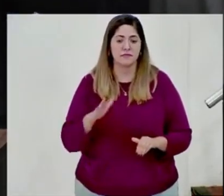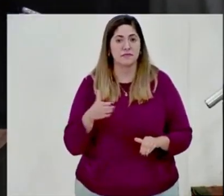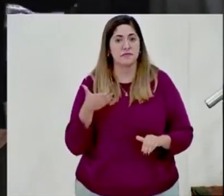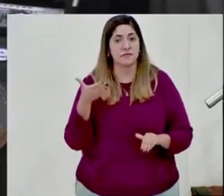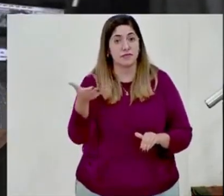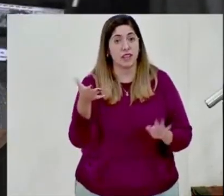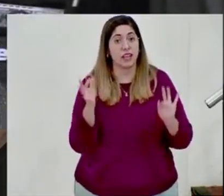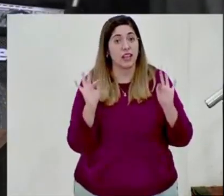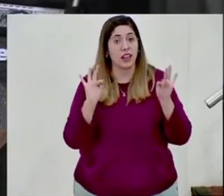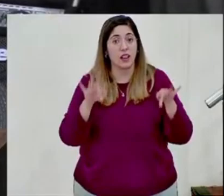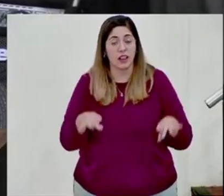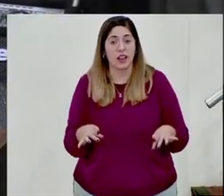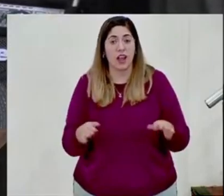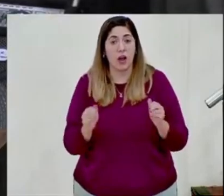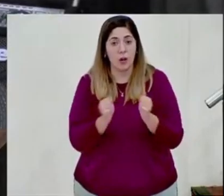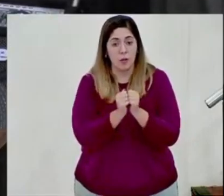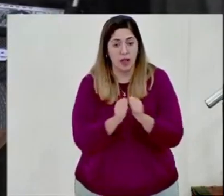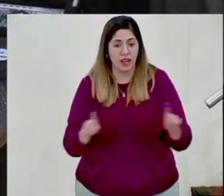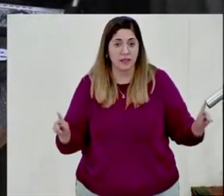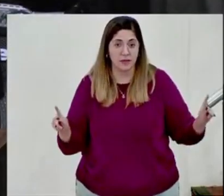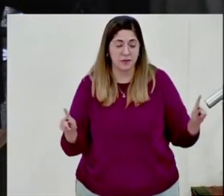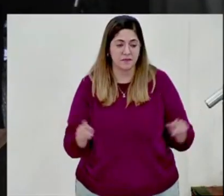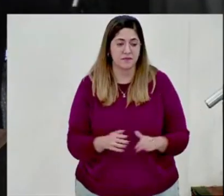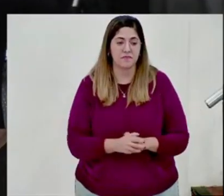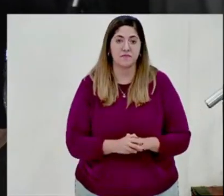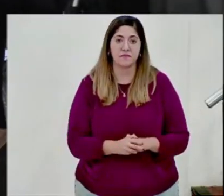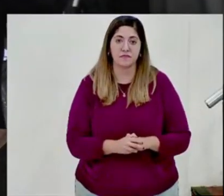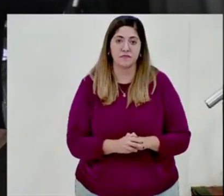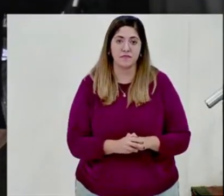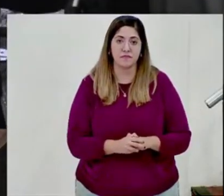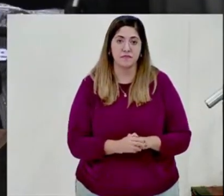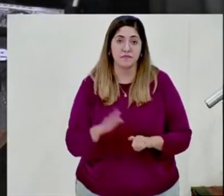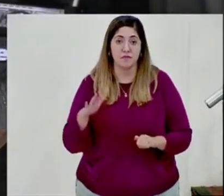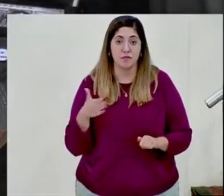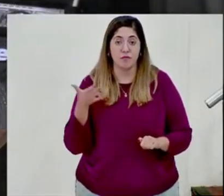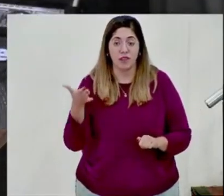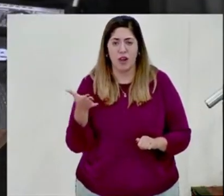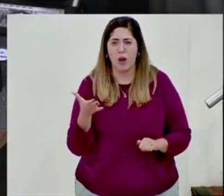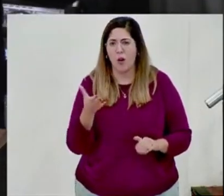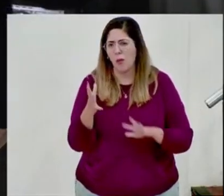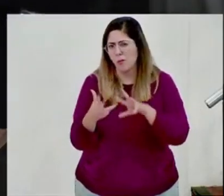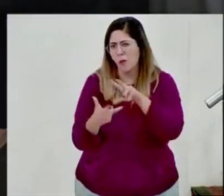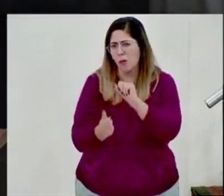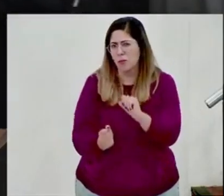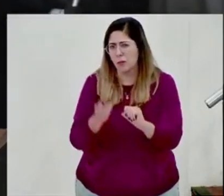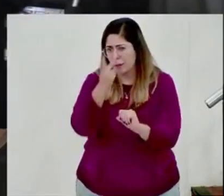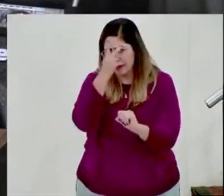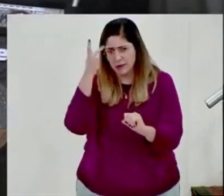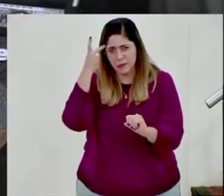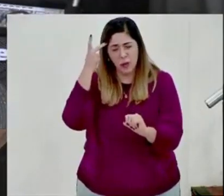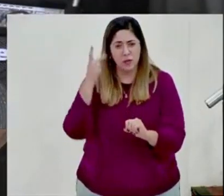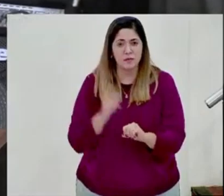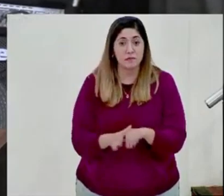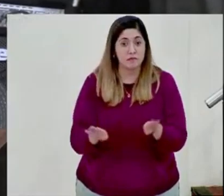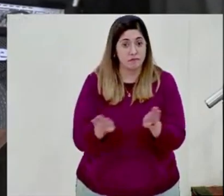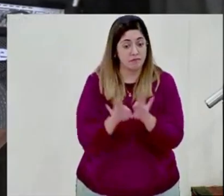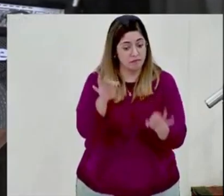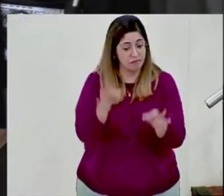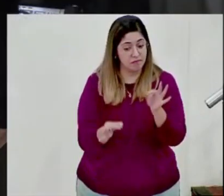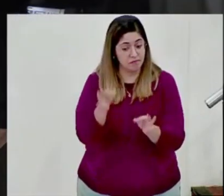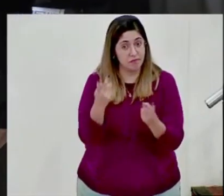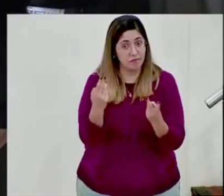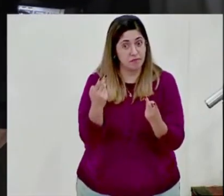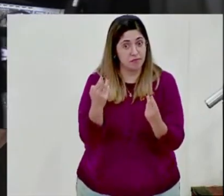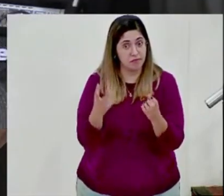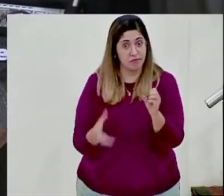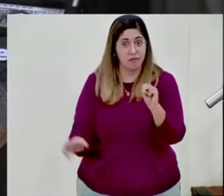juízo final no Apocalipse, você vê que os ímpios, que sabem que Deus vai julgá-los, como Deus julgou Senaqueribe, pedem para